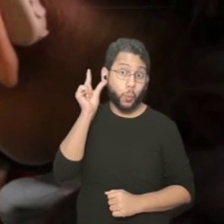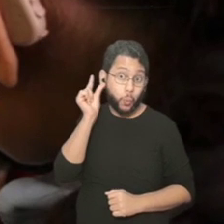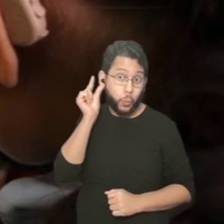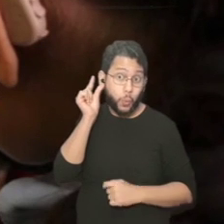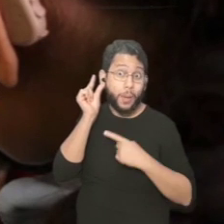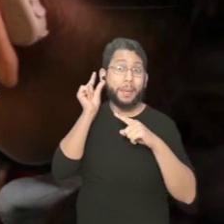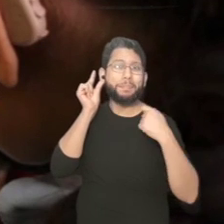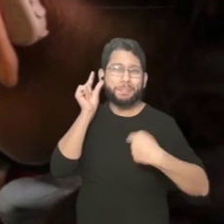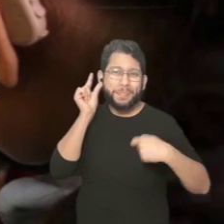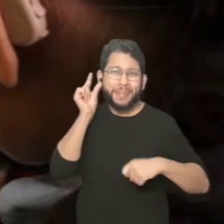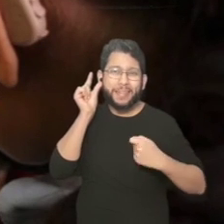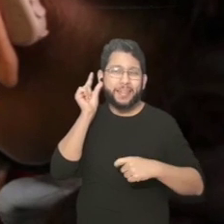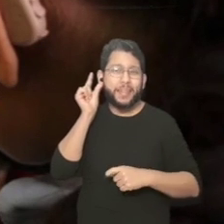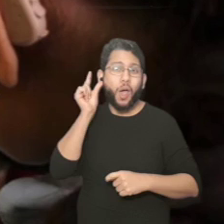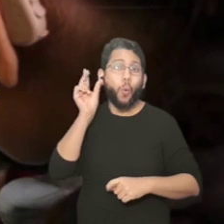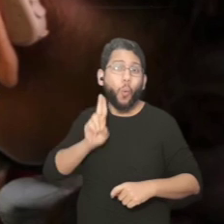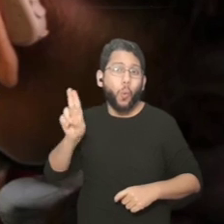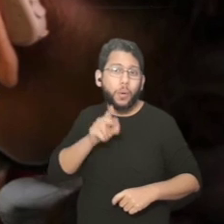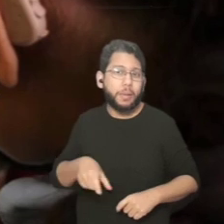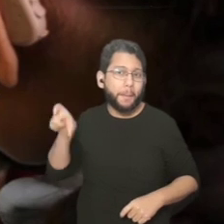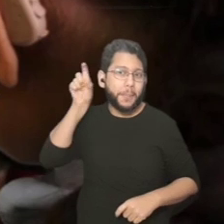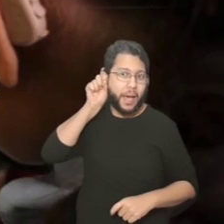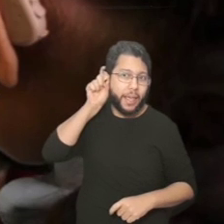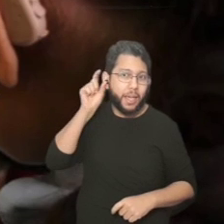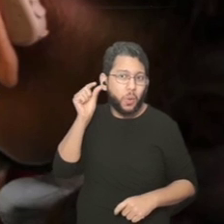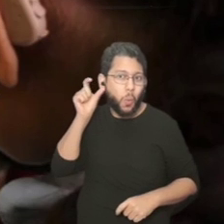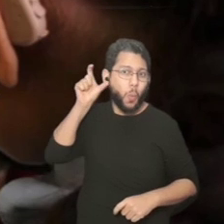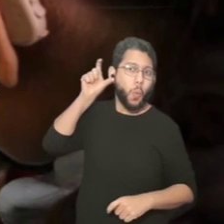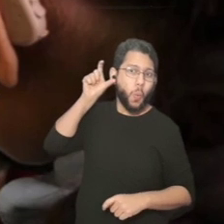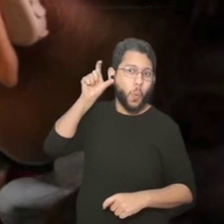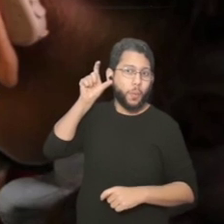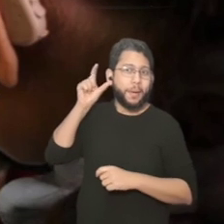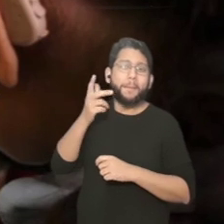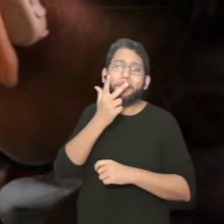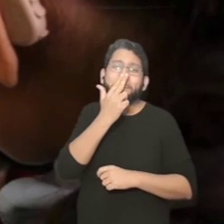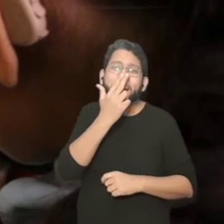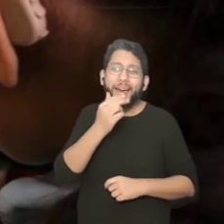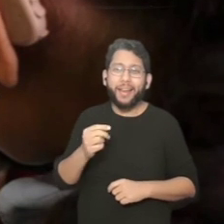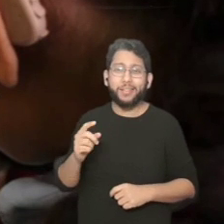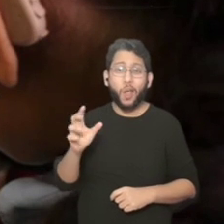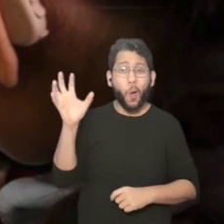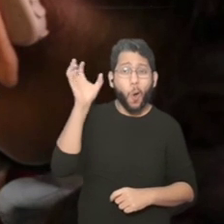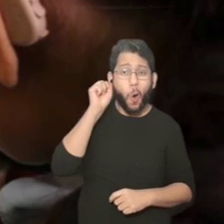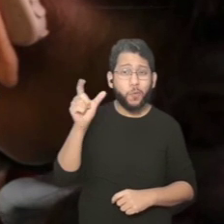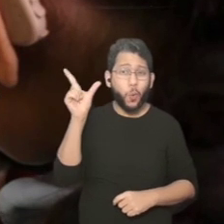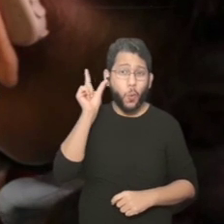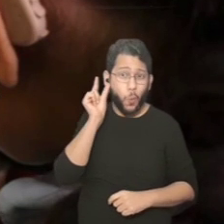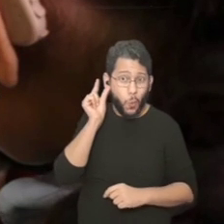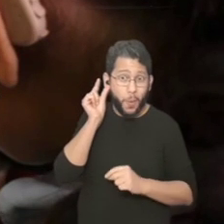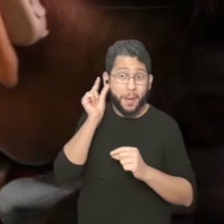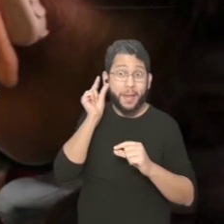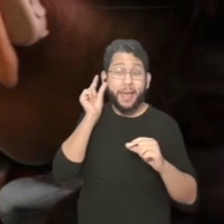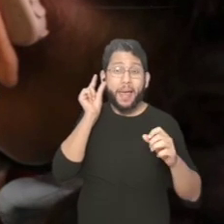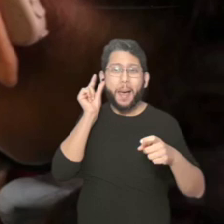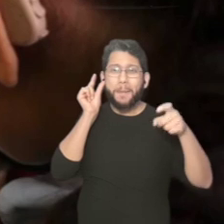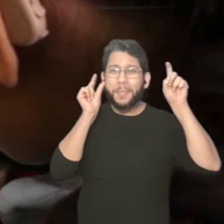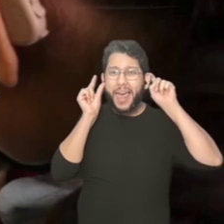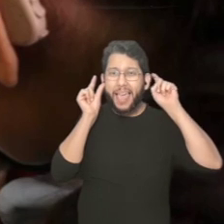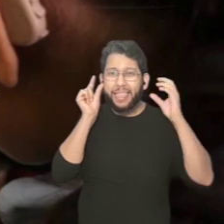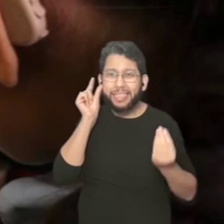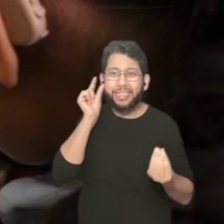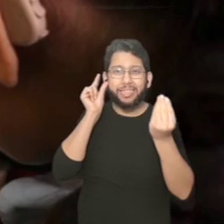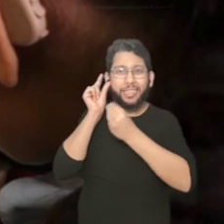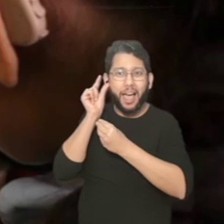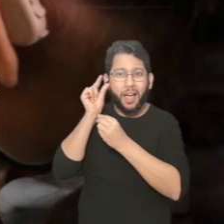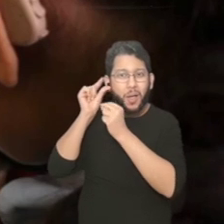o som. O que significa isso? Defensores do oralismo entendem que a comunicação oral deve ser a única comunicação veiculada no processo